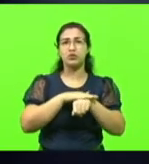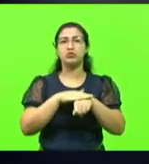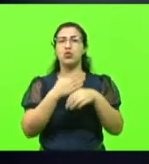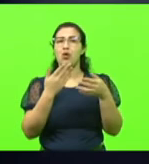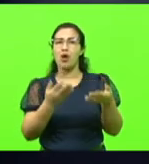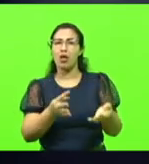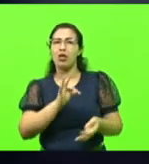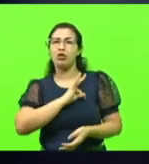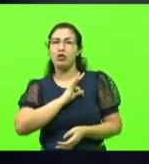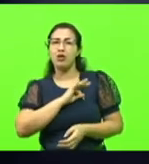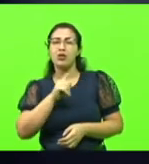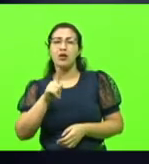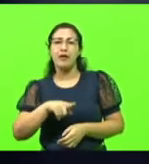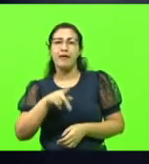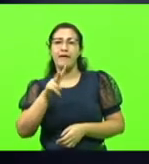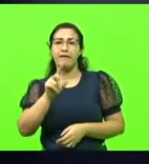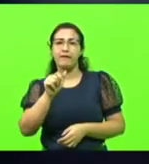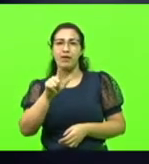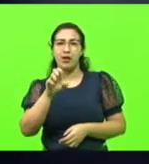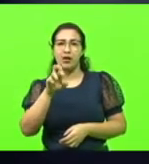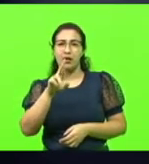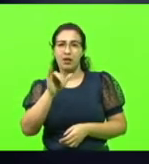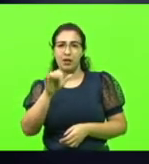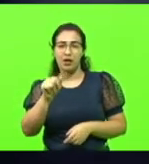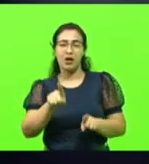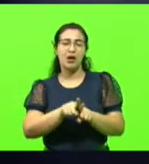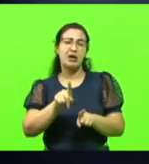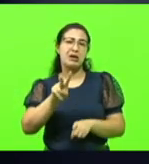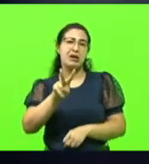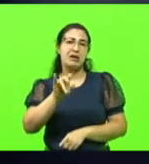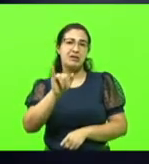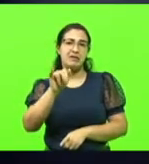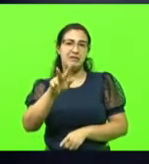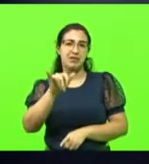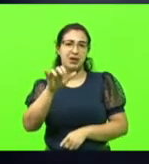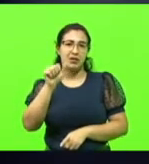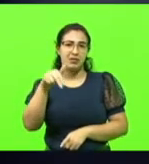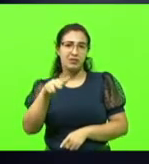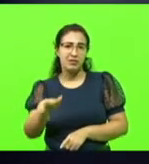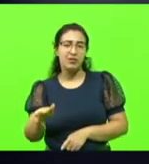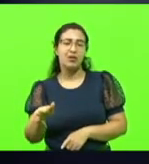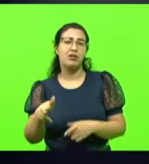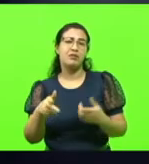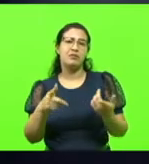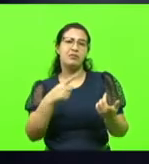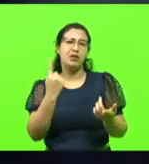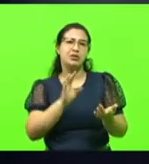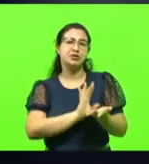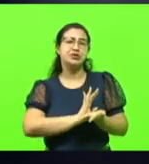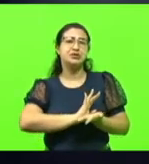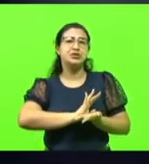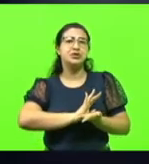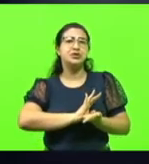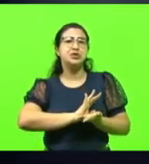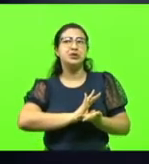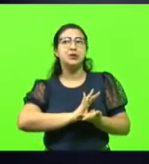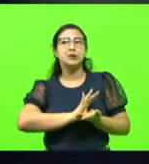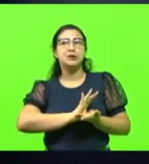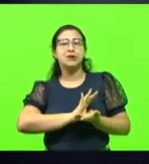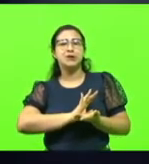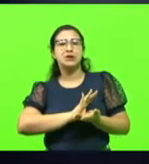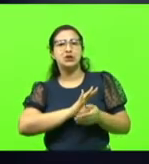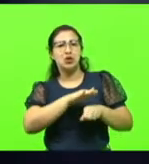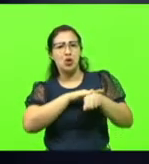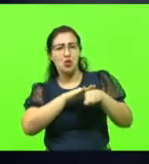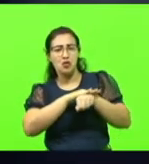que é a engenheira Valéria, com a Karen, com a Vivian, nós colocamos essas nossas angústias,